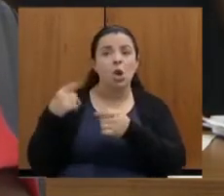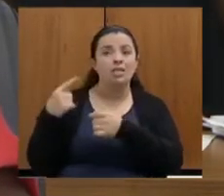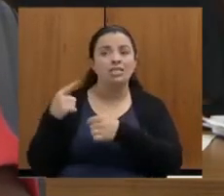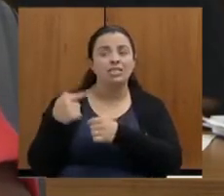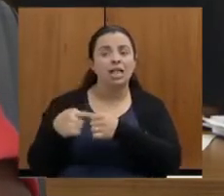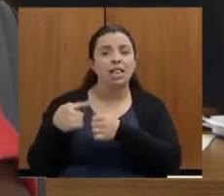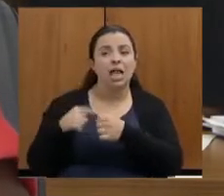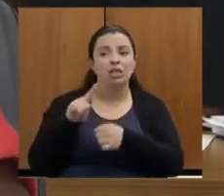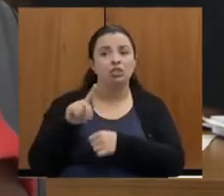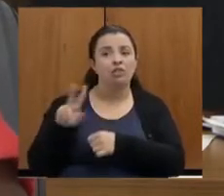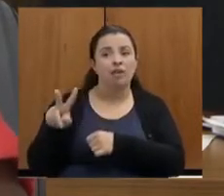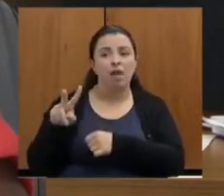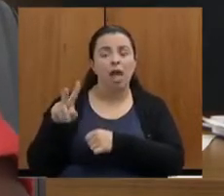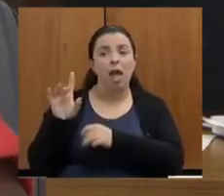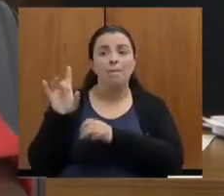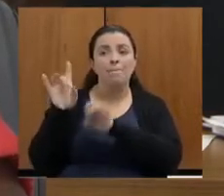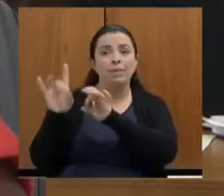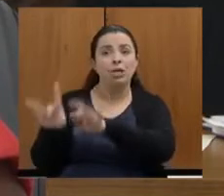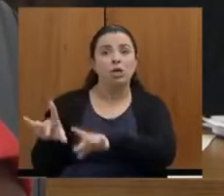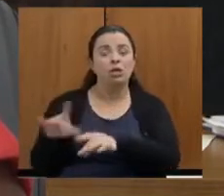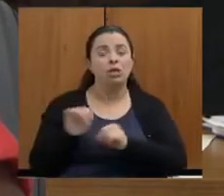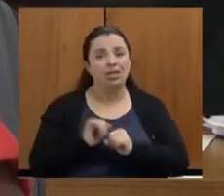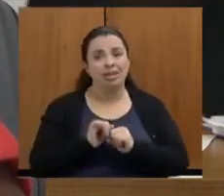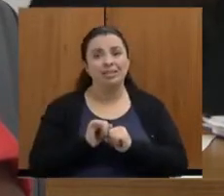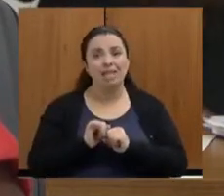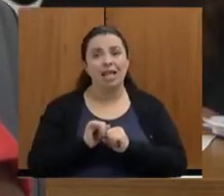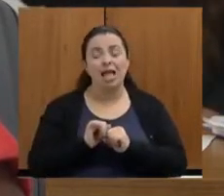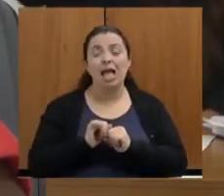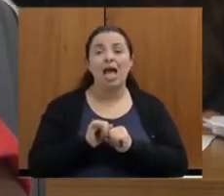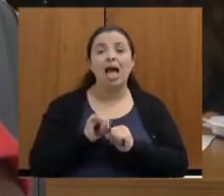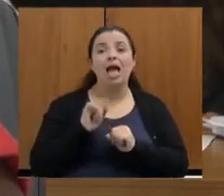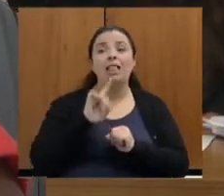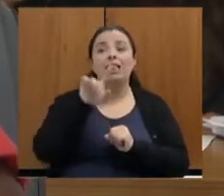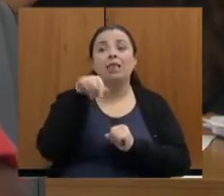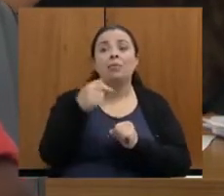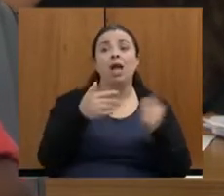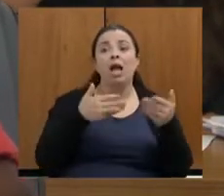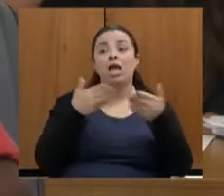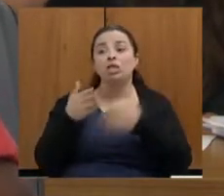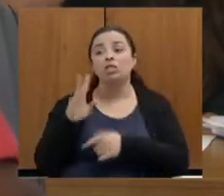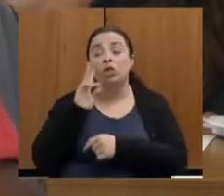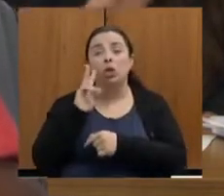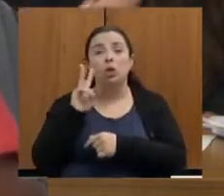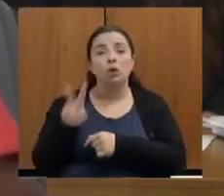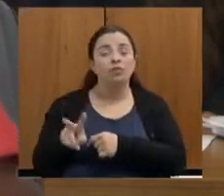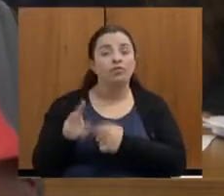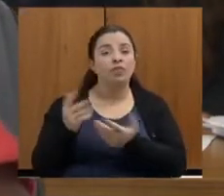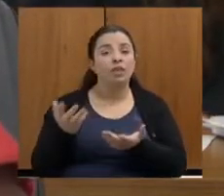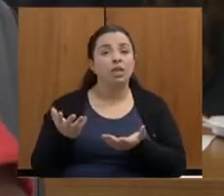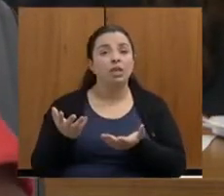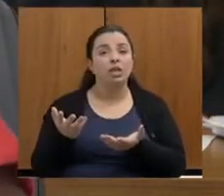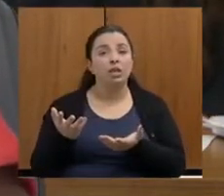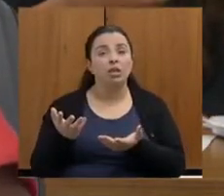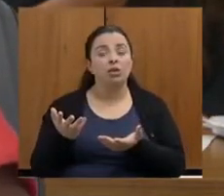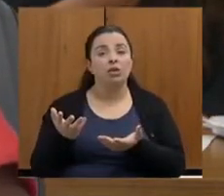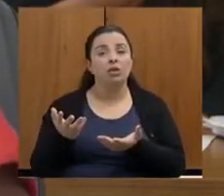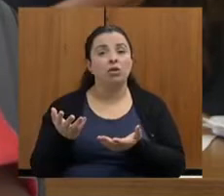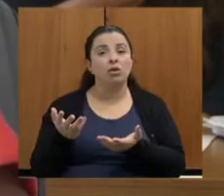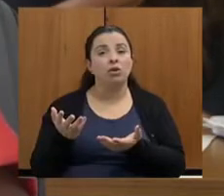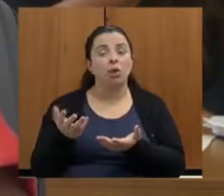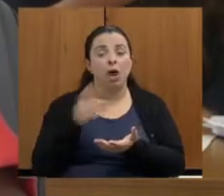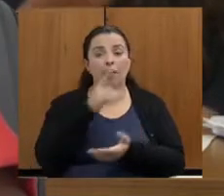representação que tinha potencial de decisão como o presidente da empresa